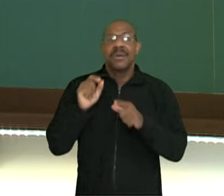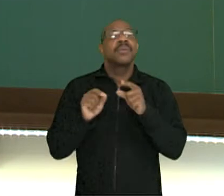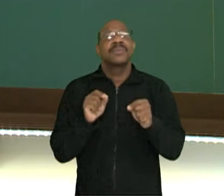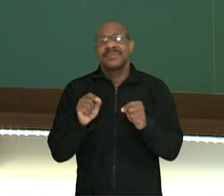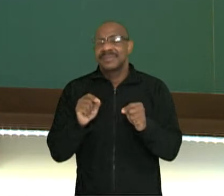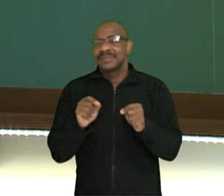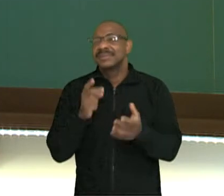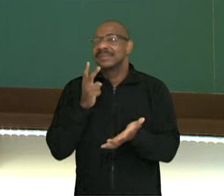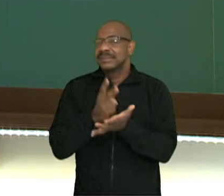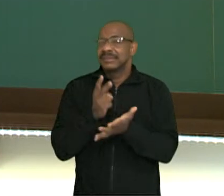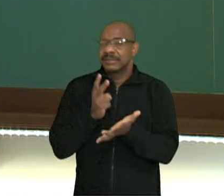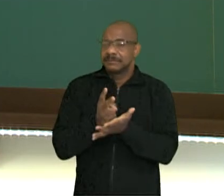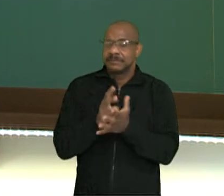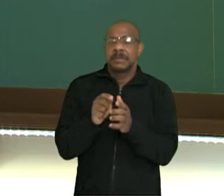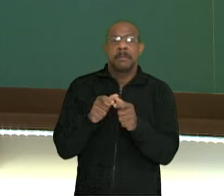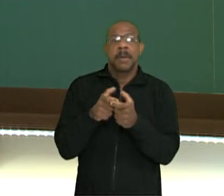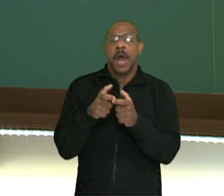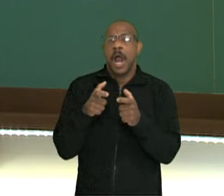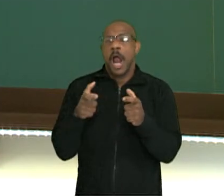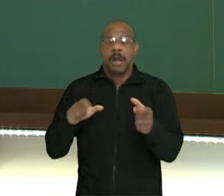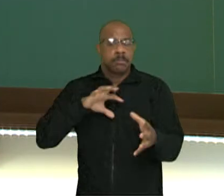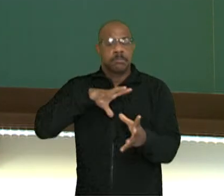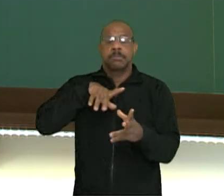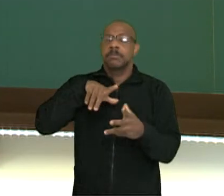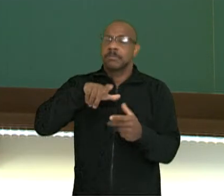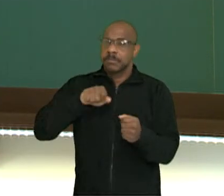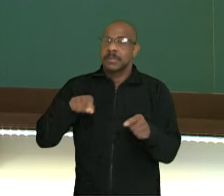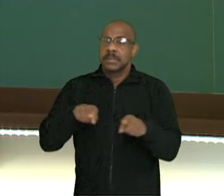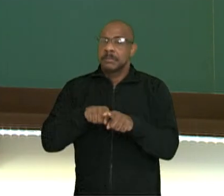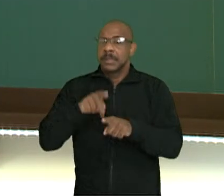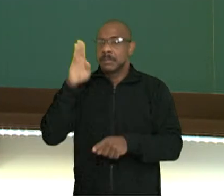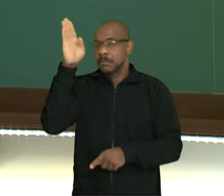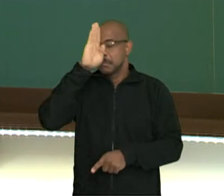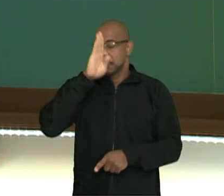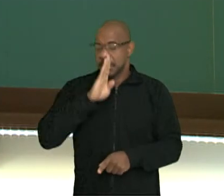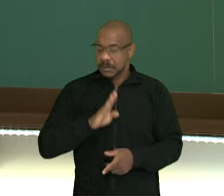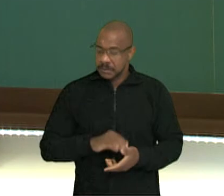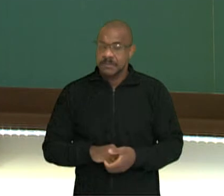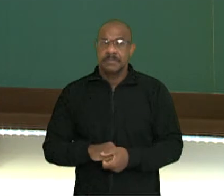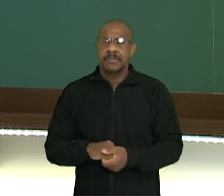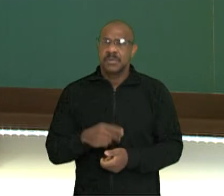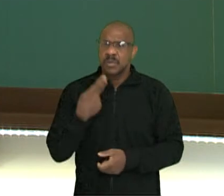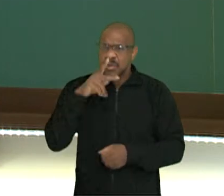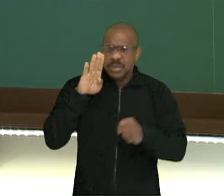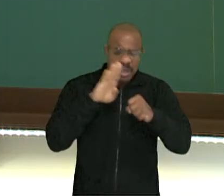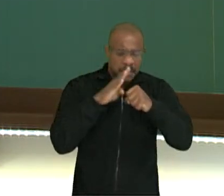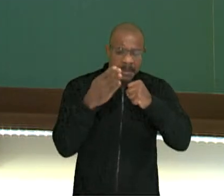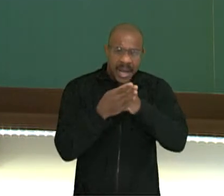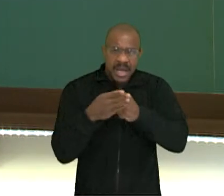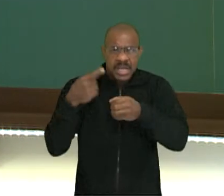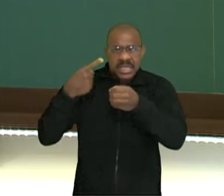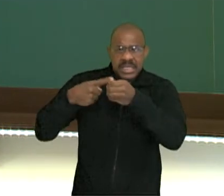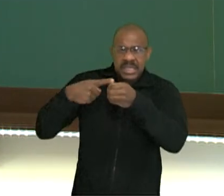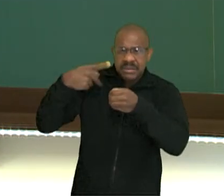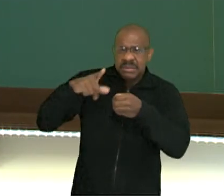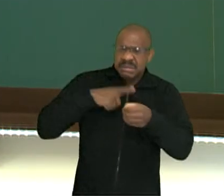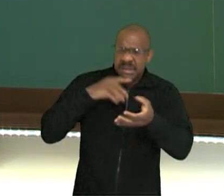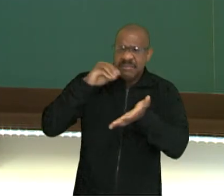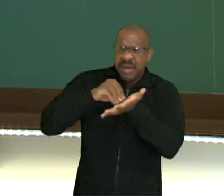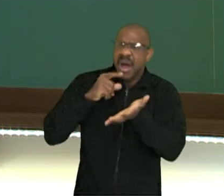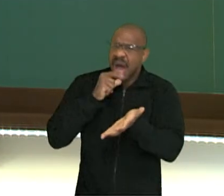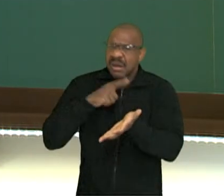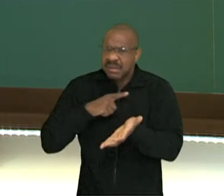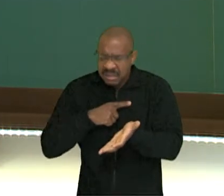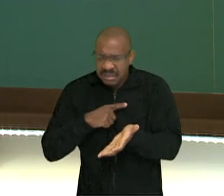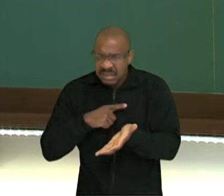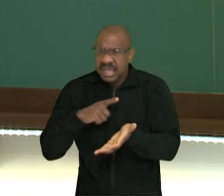se agrava em todo o mundo, inclusive no Brasil. No seu bairro, na sua cidade, há falta d'água?